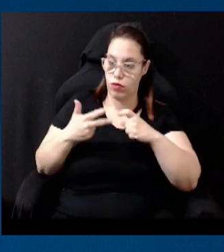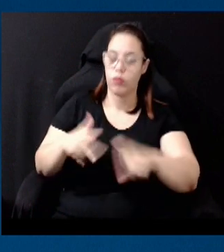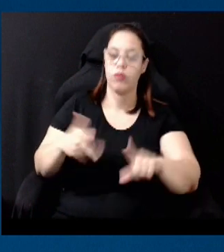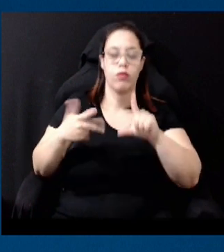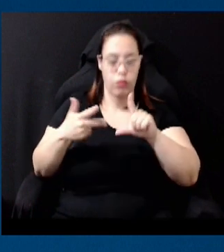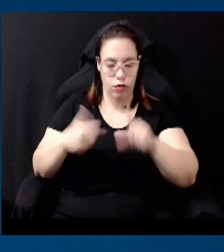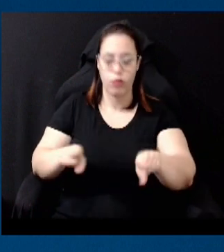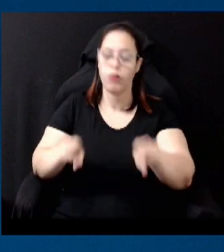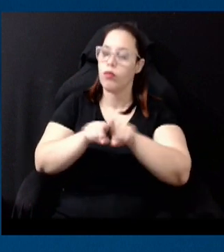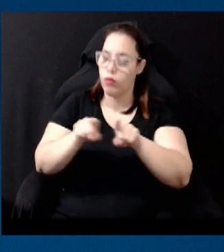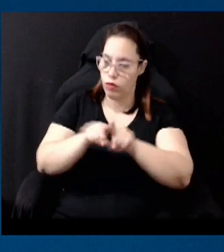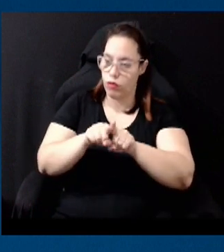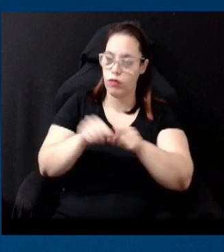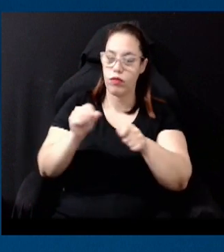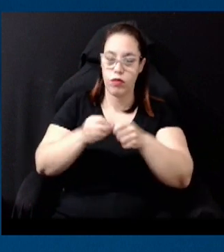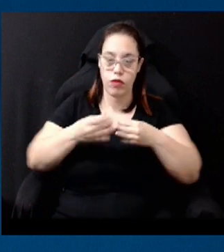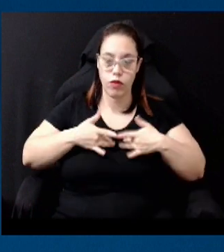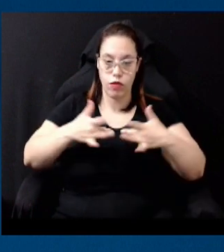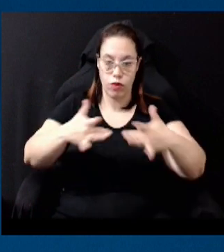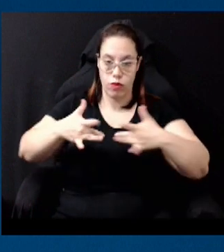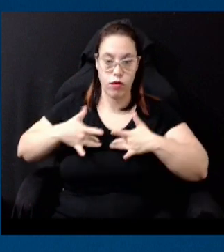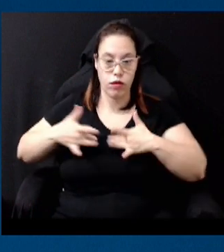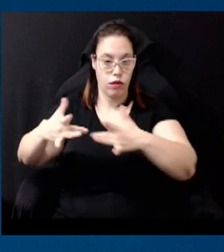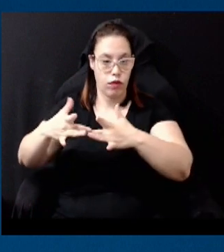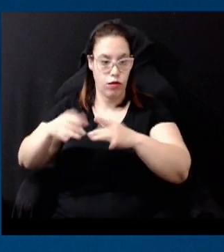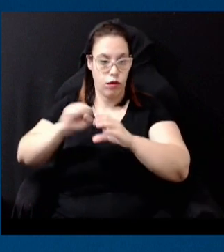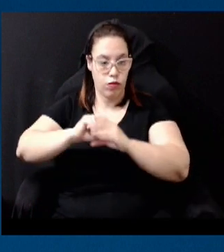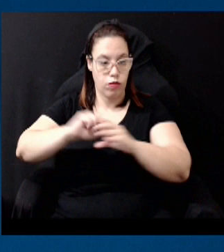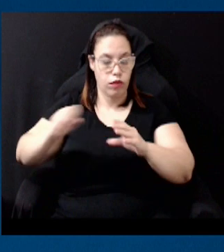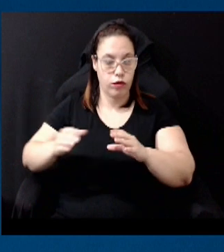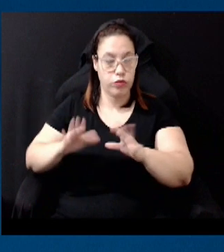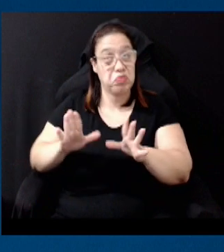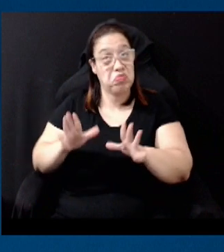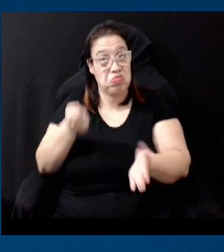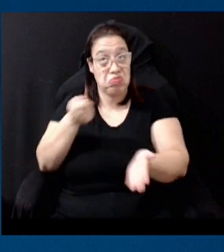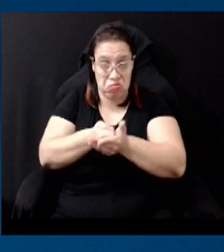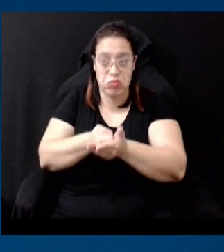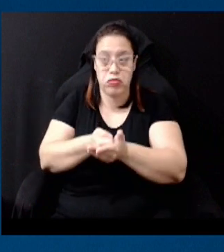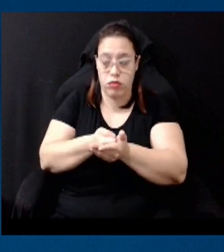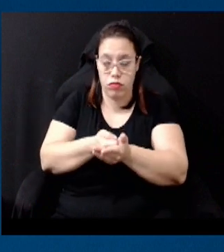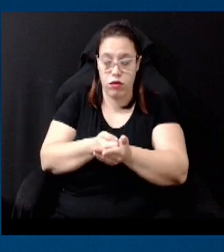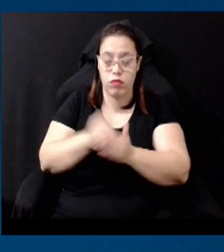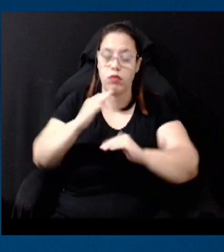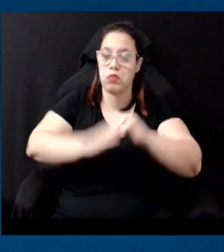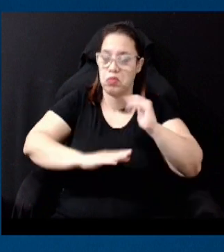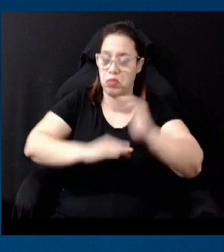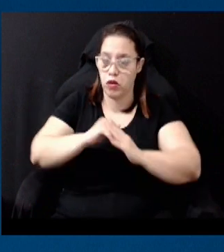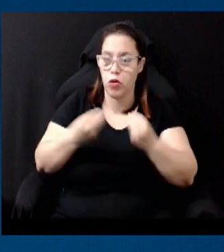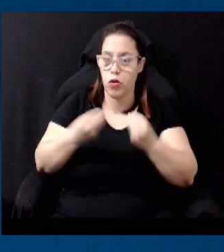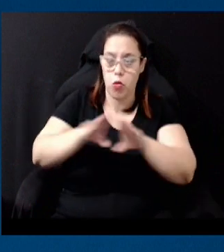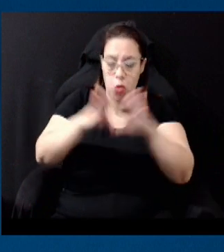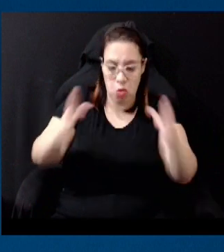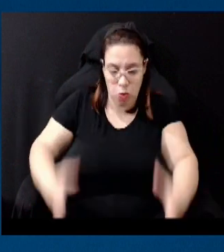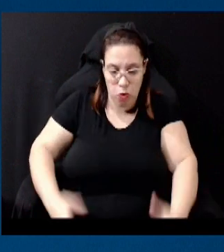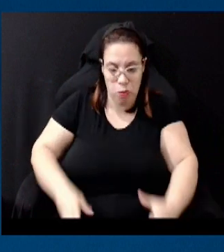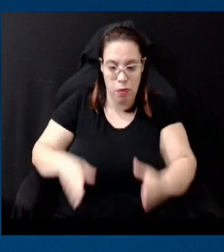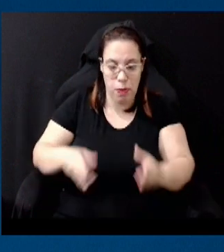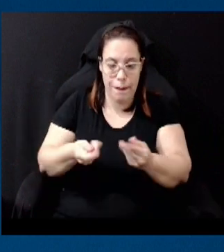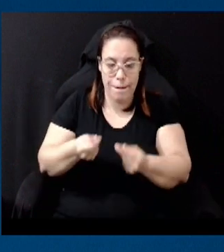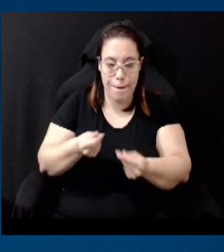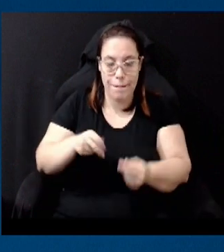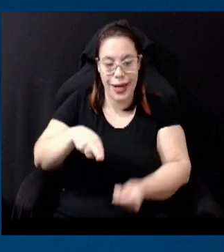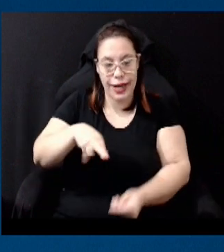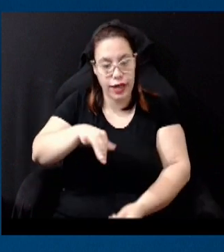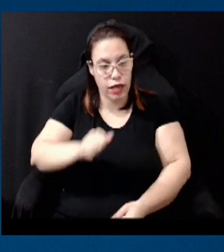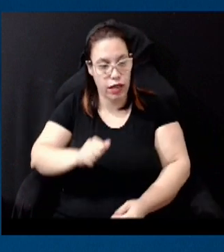a fazer doações de caráter provisório ou permanente de materiais como móveis, máquinas, arquivos e